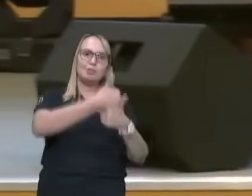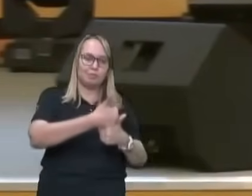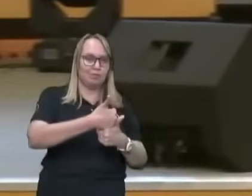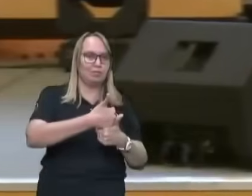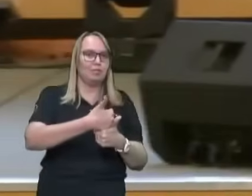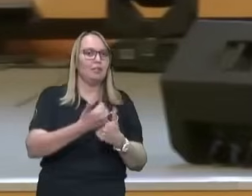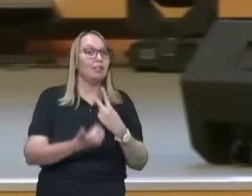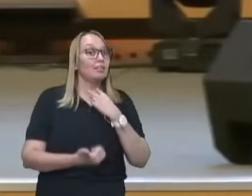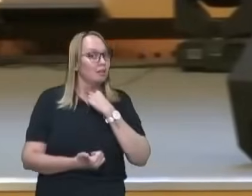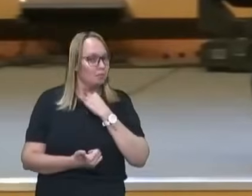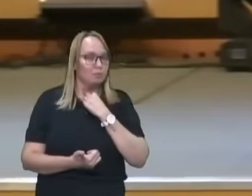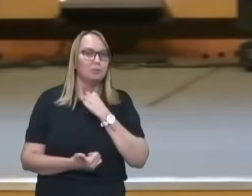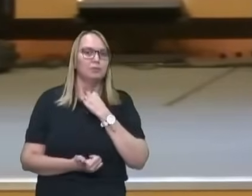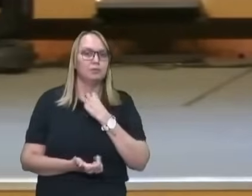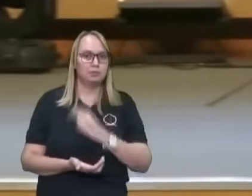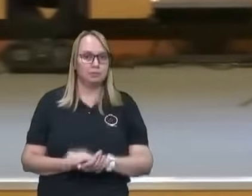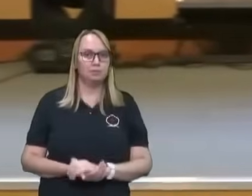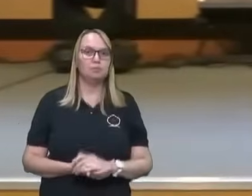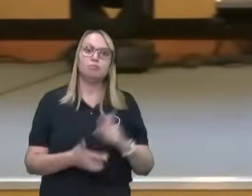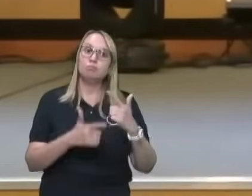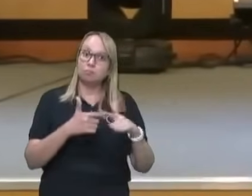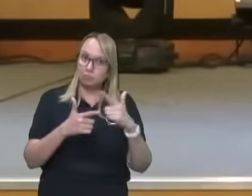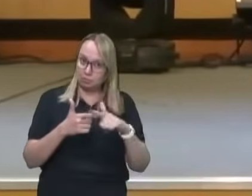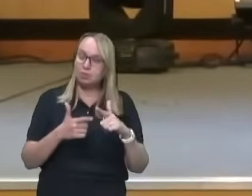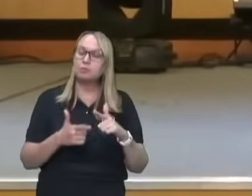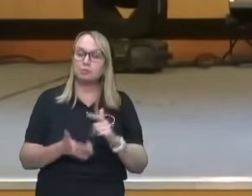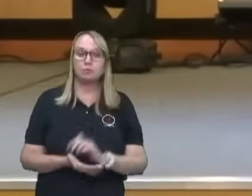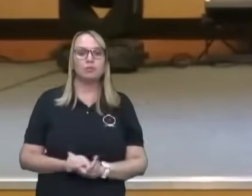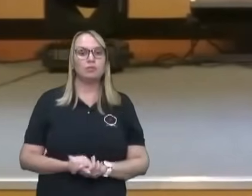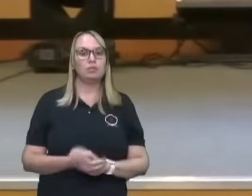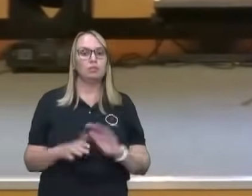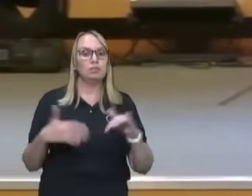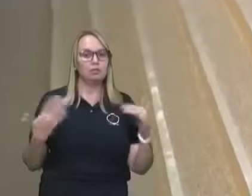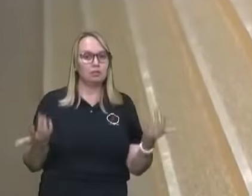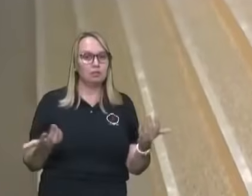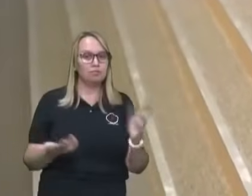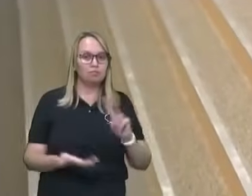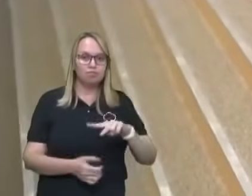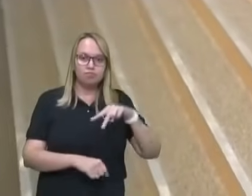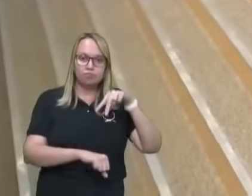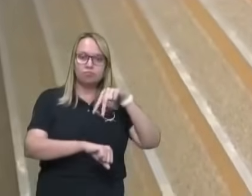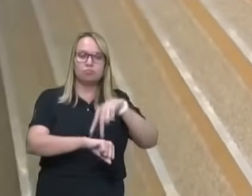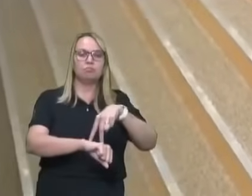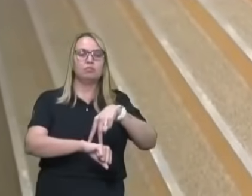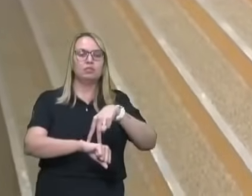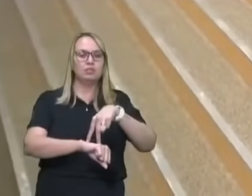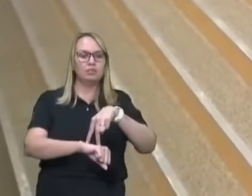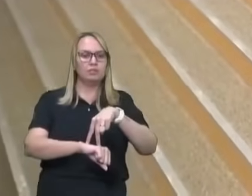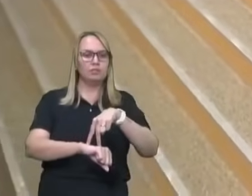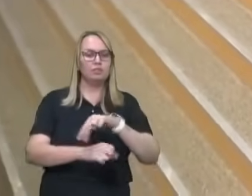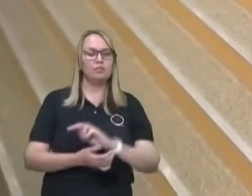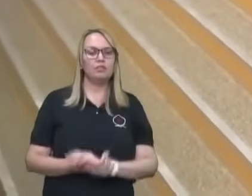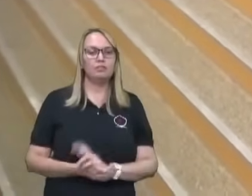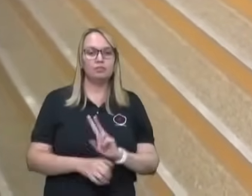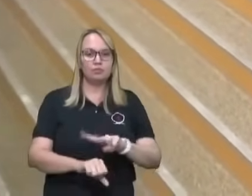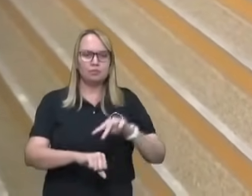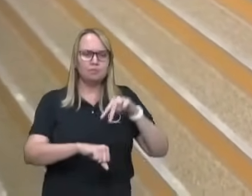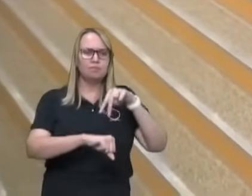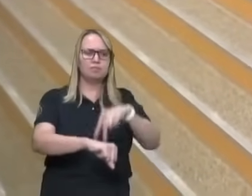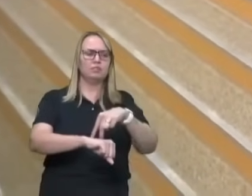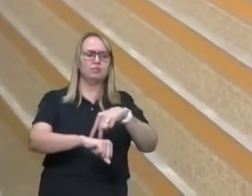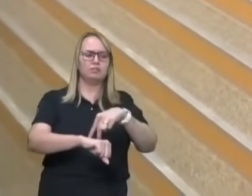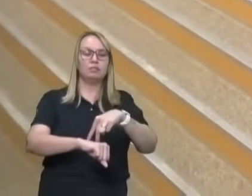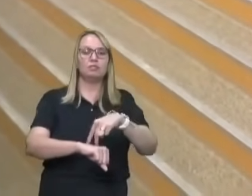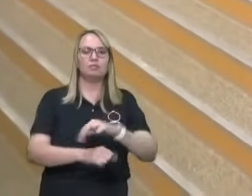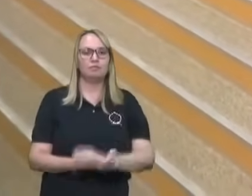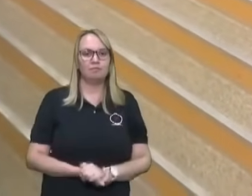essa que é a problemática, essa que é a questão. Então, meu filho, fica firme. Fica firme.